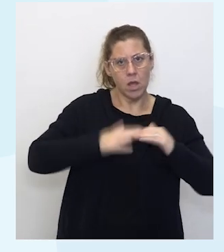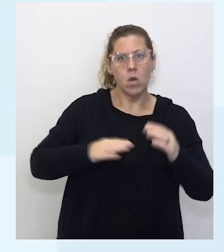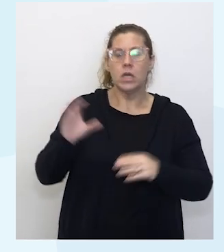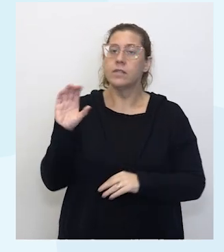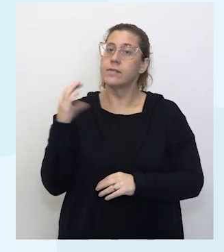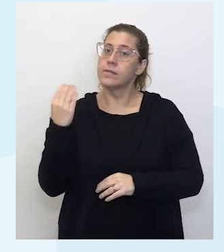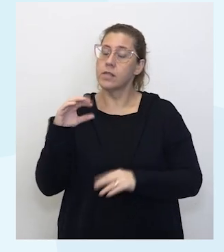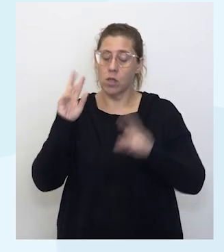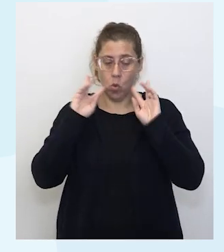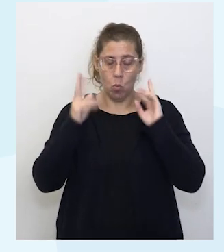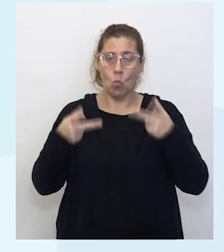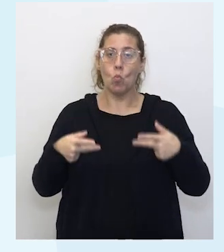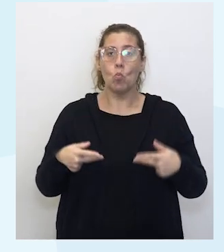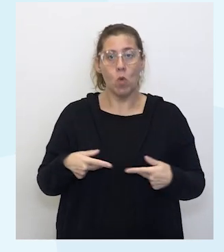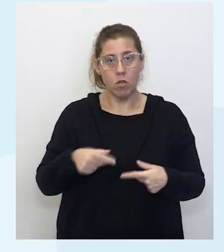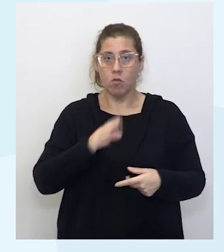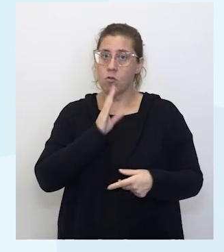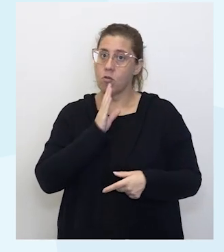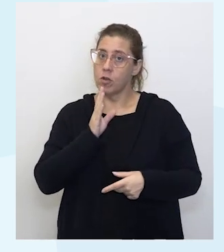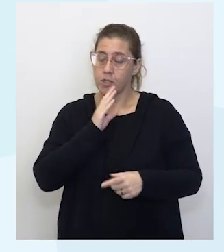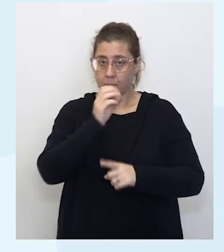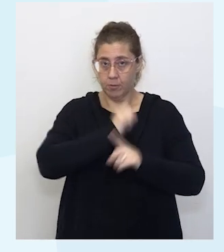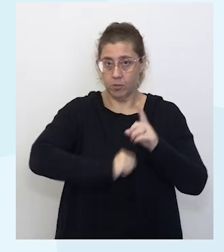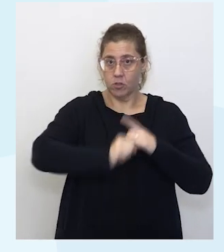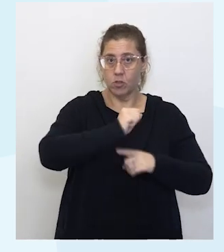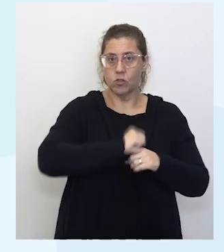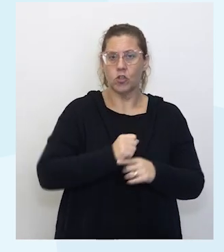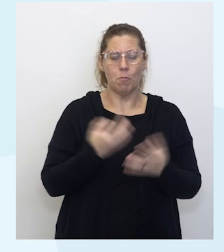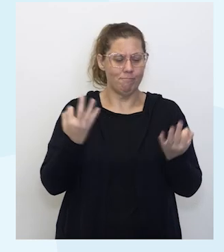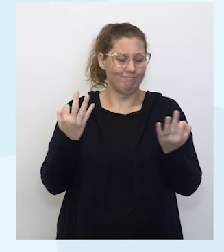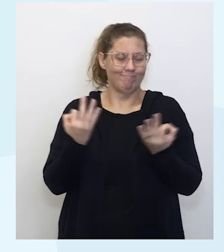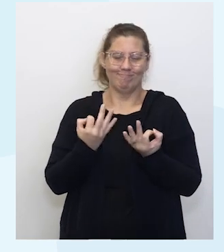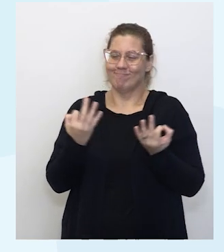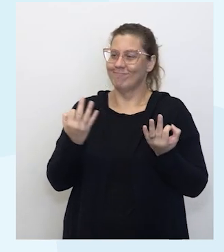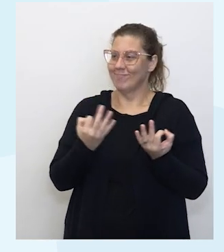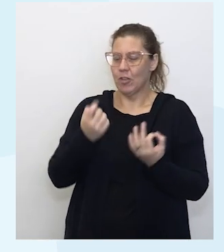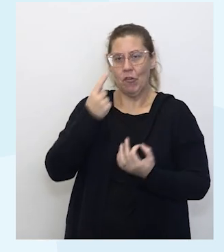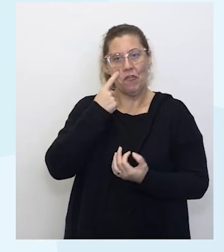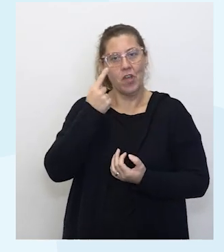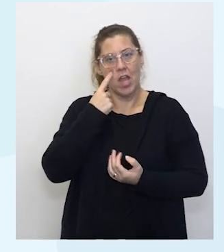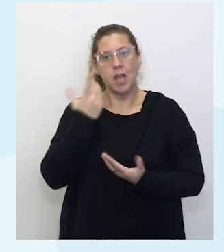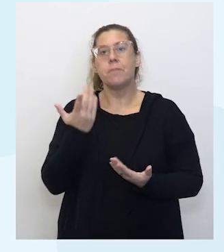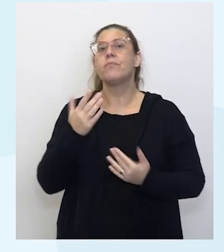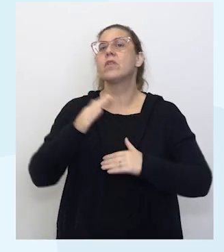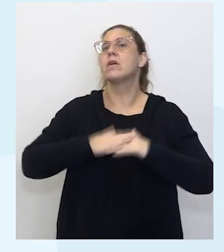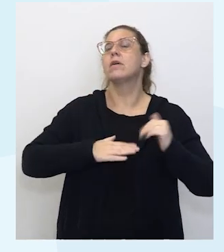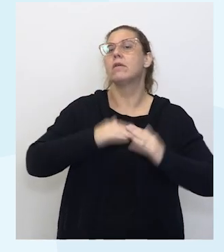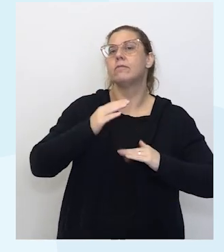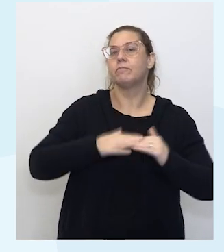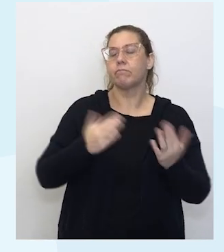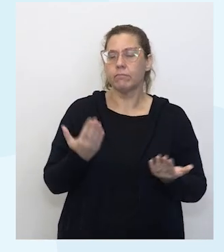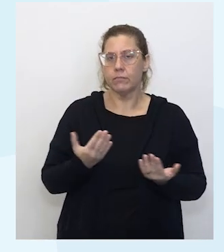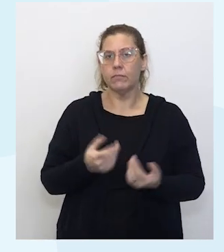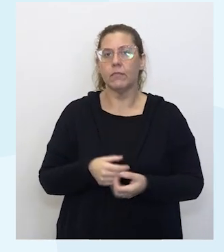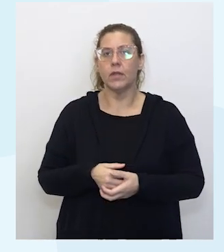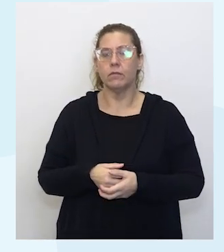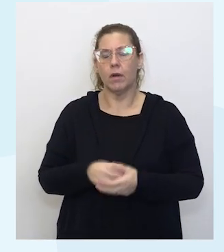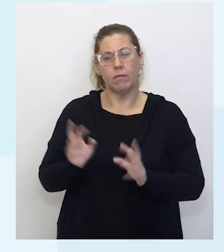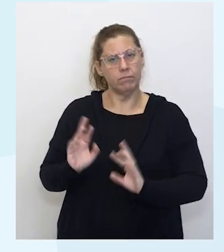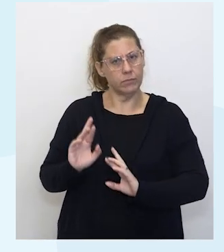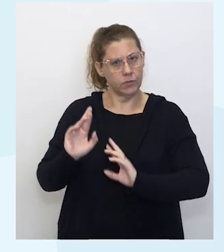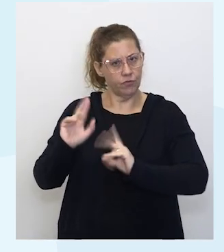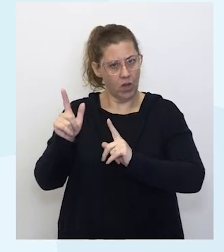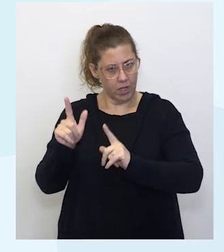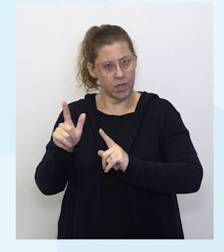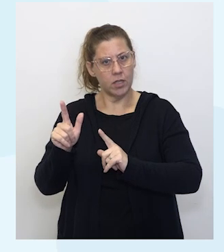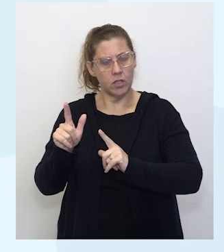ciências humanas e o objeto de conhecimento em sociologia. Perfeito, Fabi. E veja, né, essa habilidade, ela está falando sobre as diferentes formas